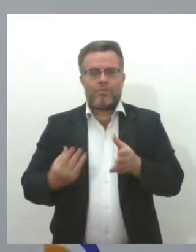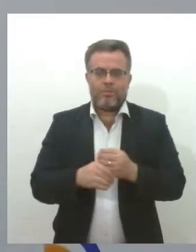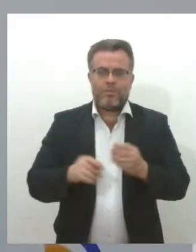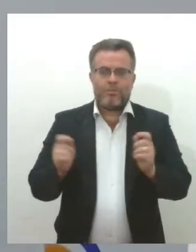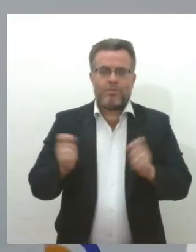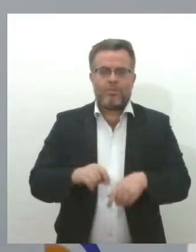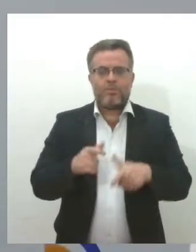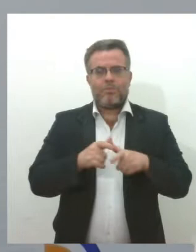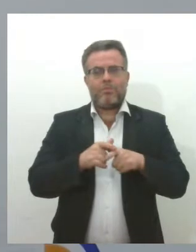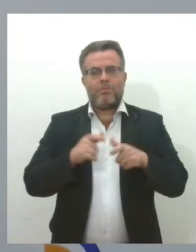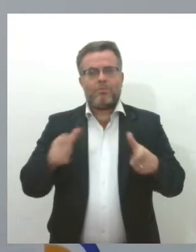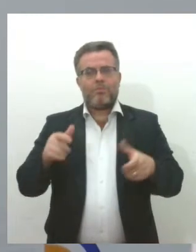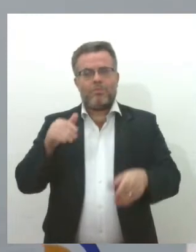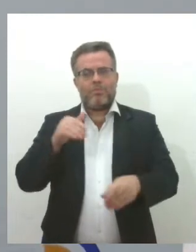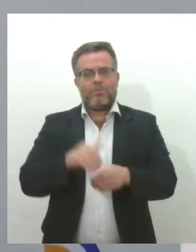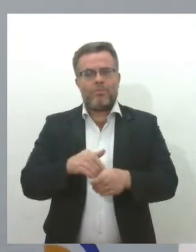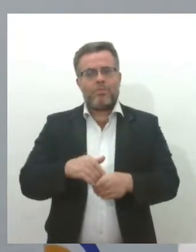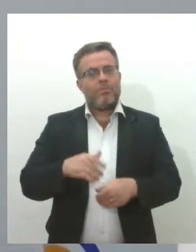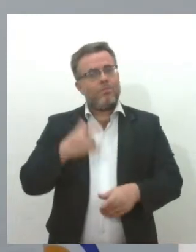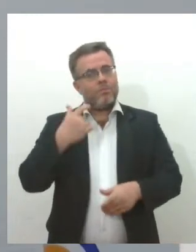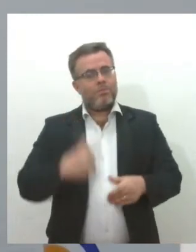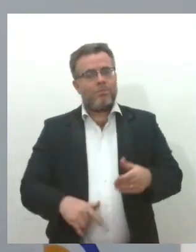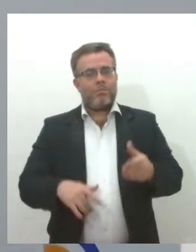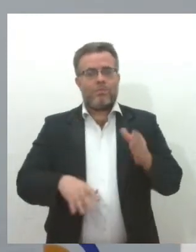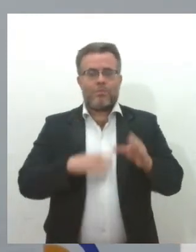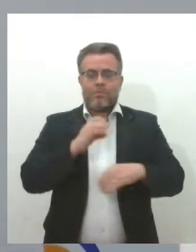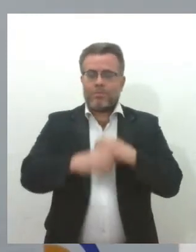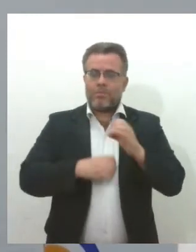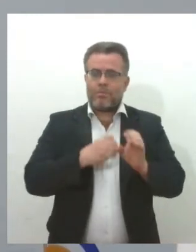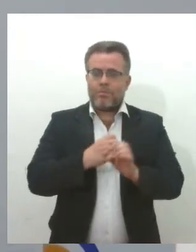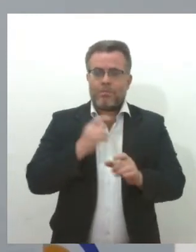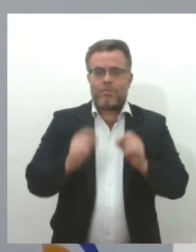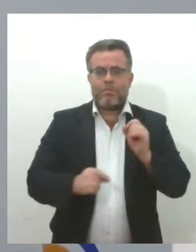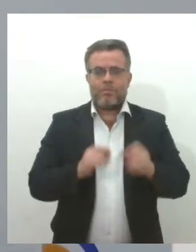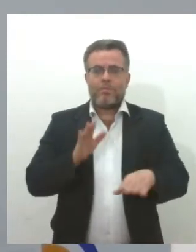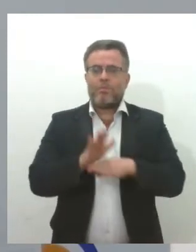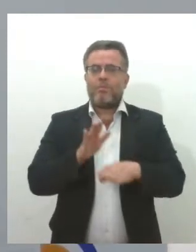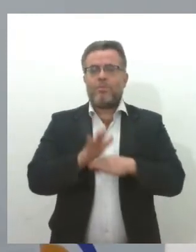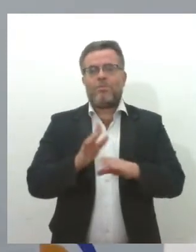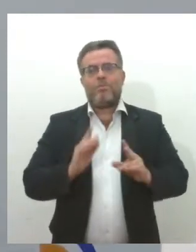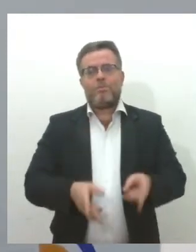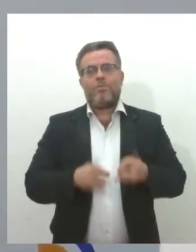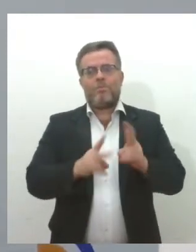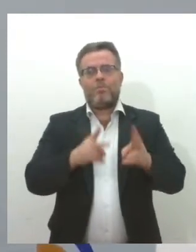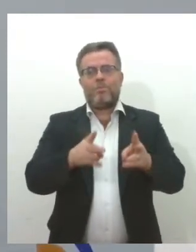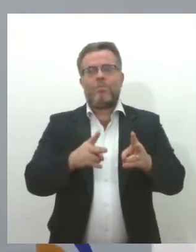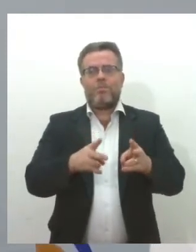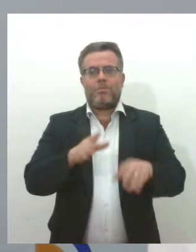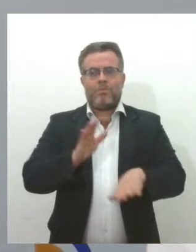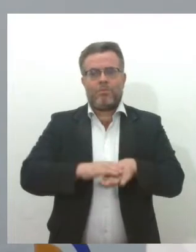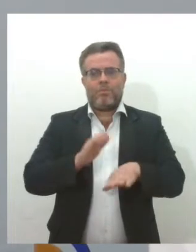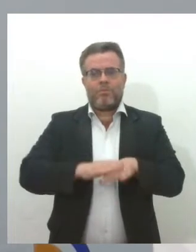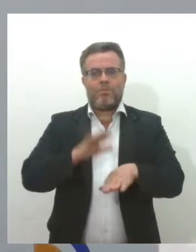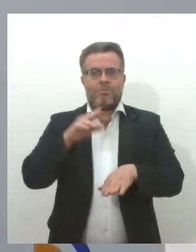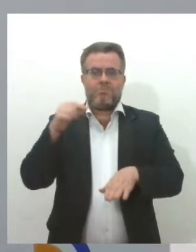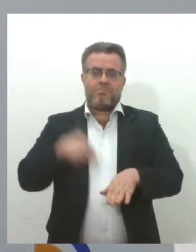a maioria votou contra nossas emendas são emendas que vinham manter o poder aqui no Parlamento mas a gente percebe que a